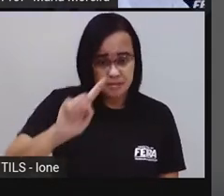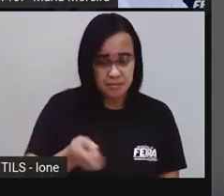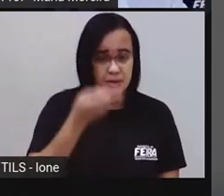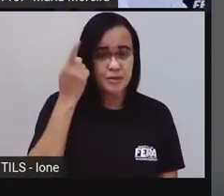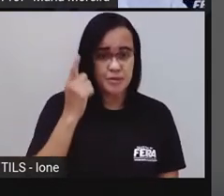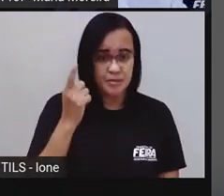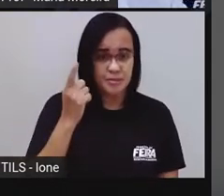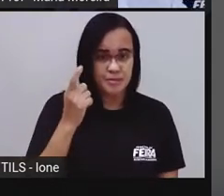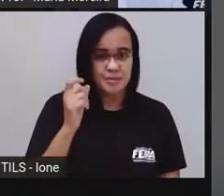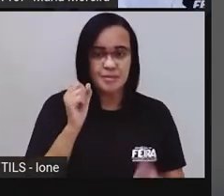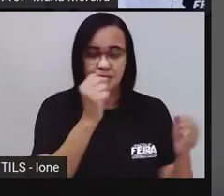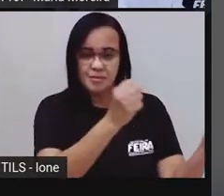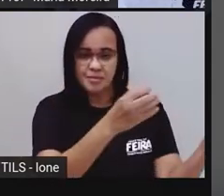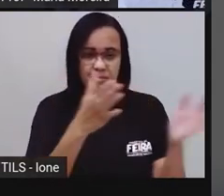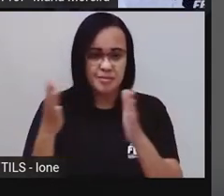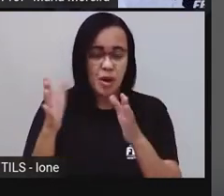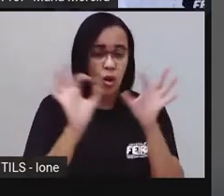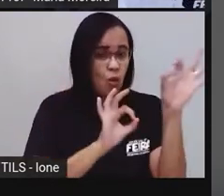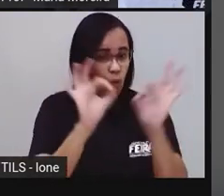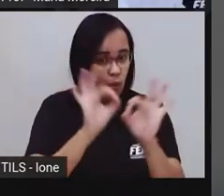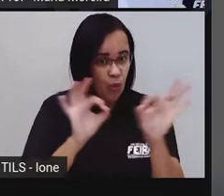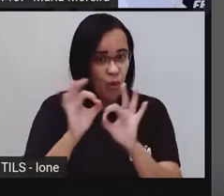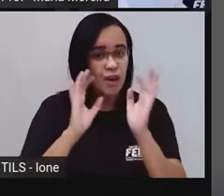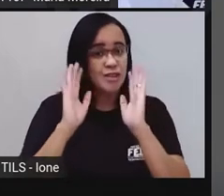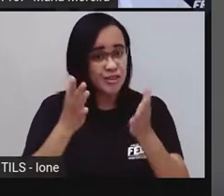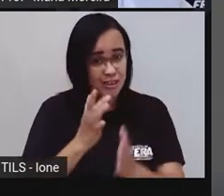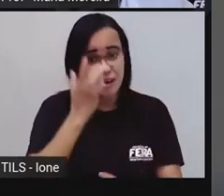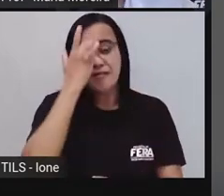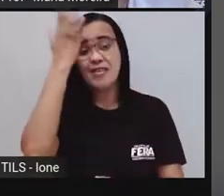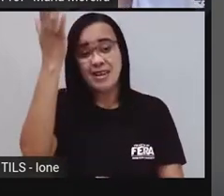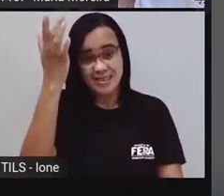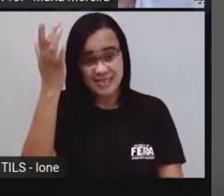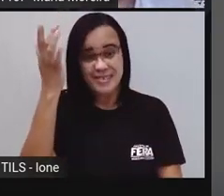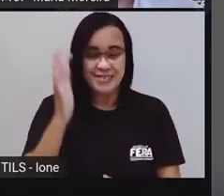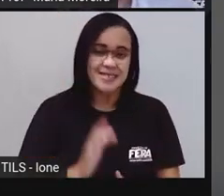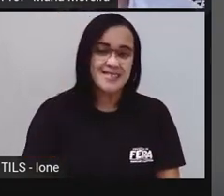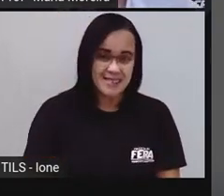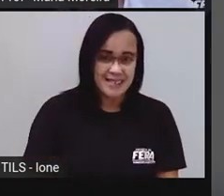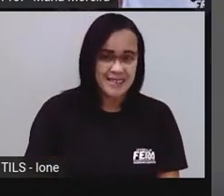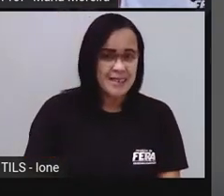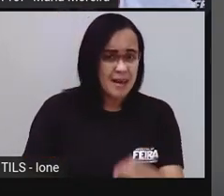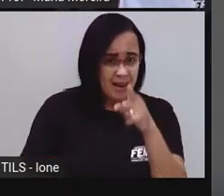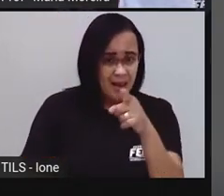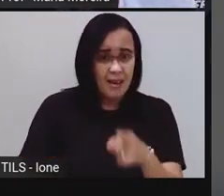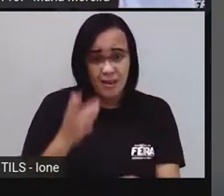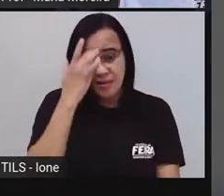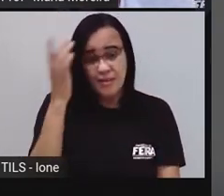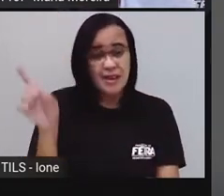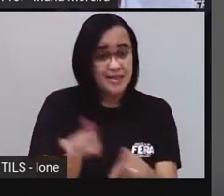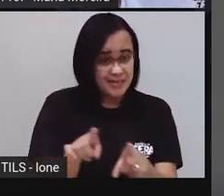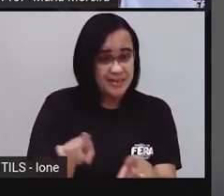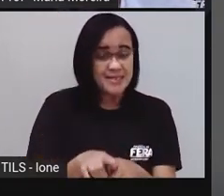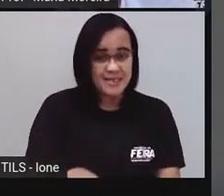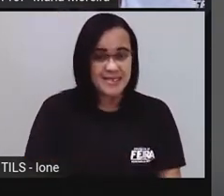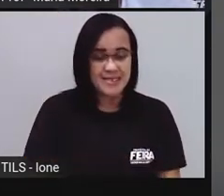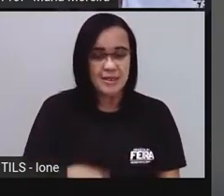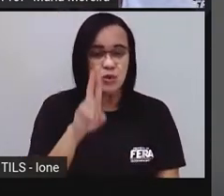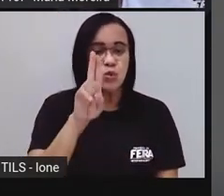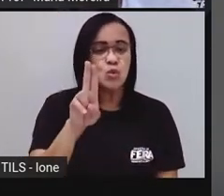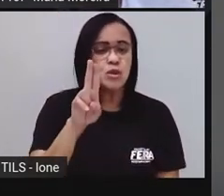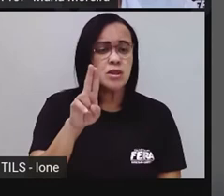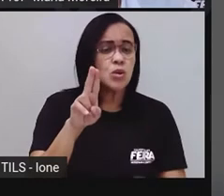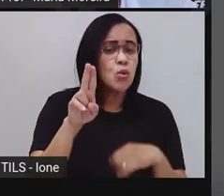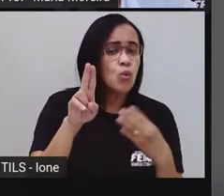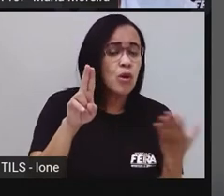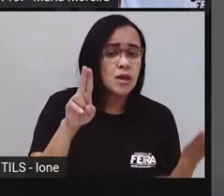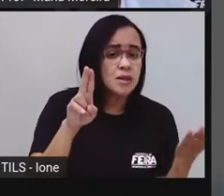e vamo próximo esse aqui fácil esse aqui então mais fácil ainda vamos lá unidades